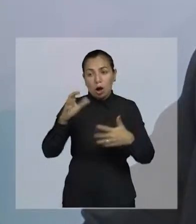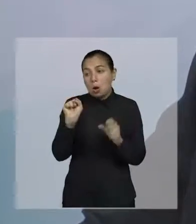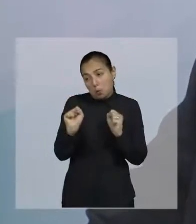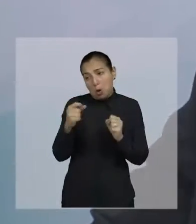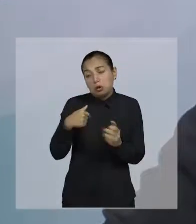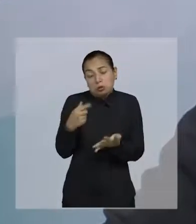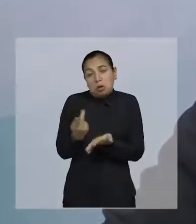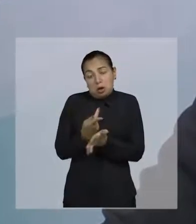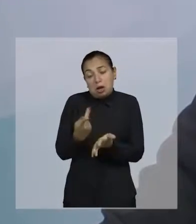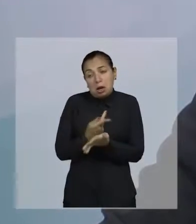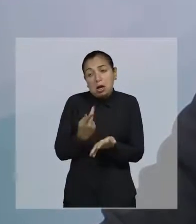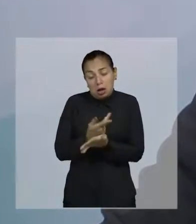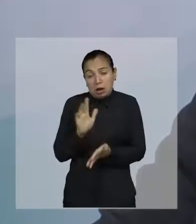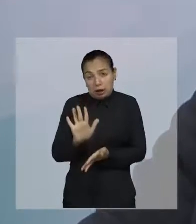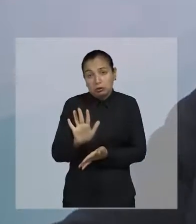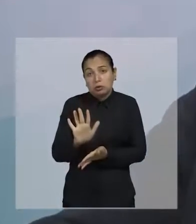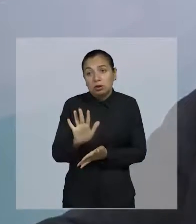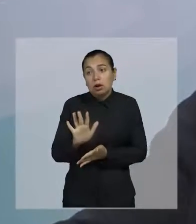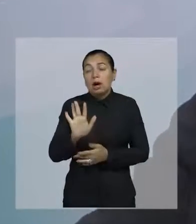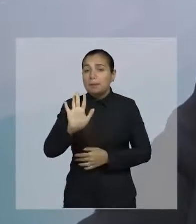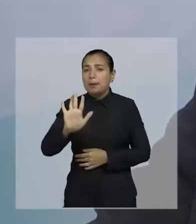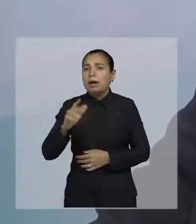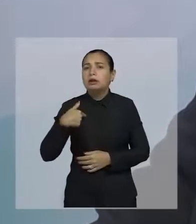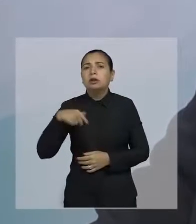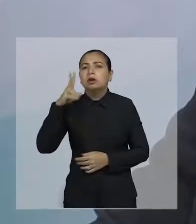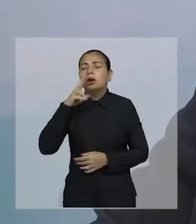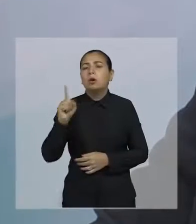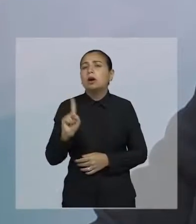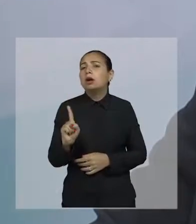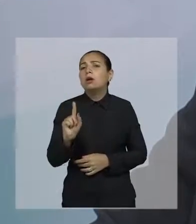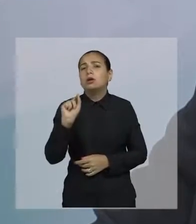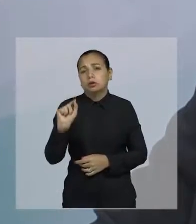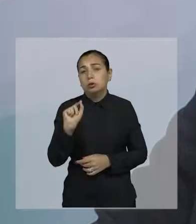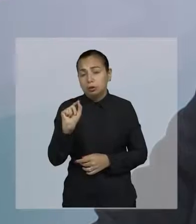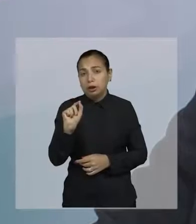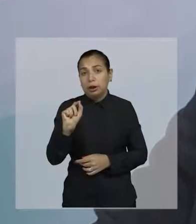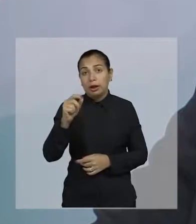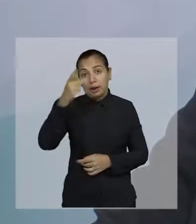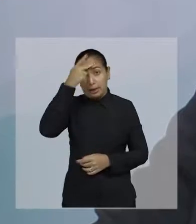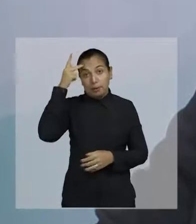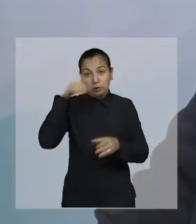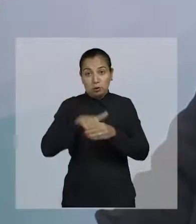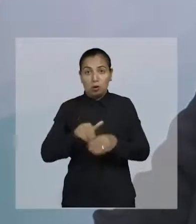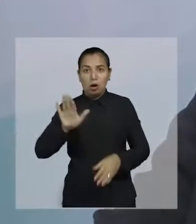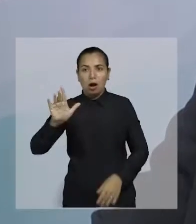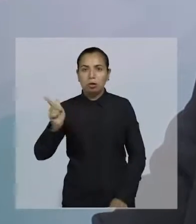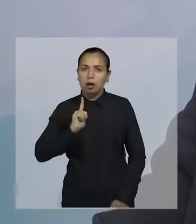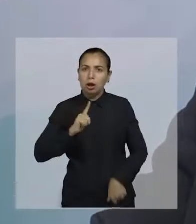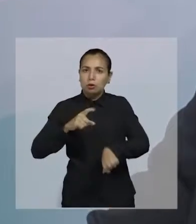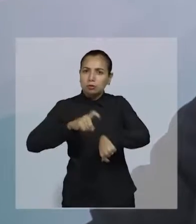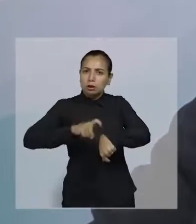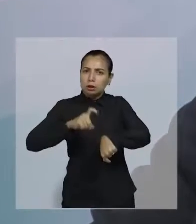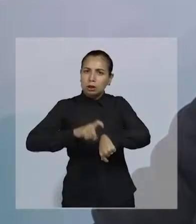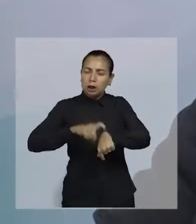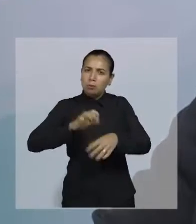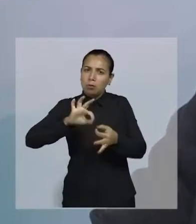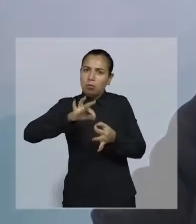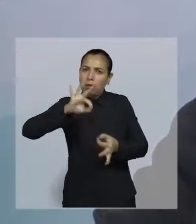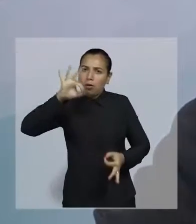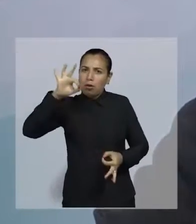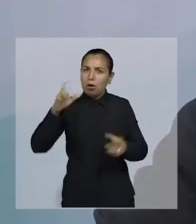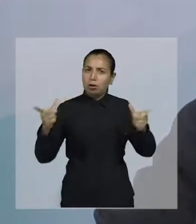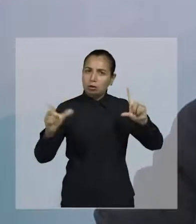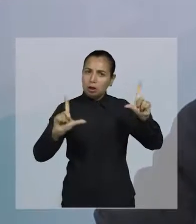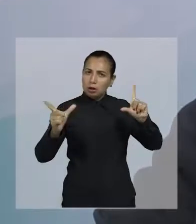estar equivocado. Eu não me recordo de um candidato com um tempo muito grande de televisão